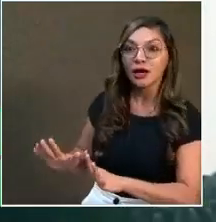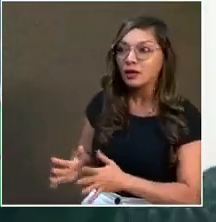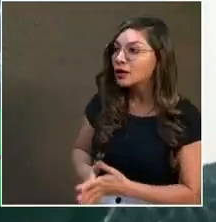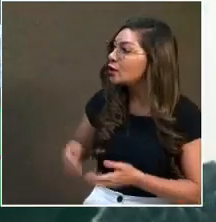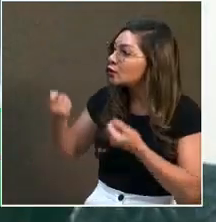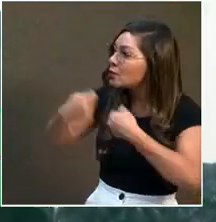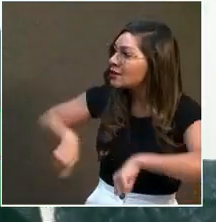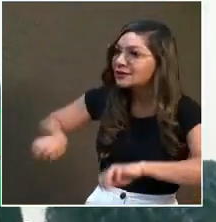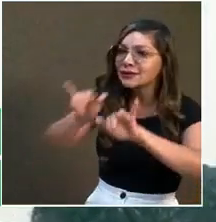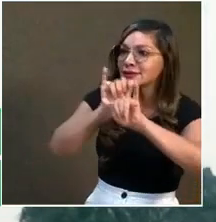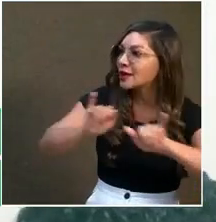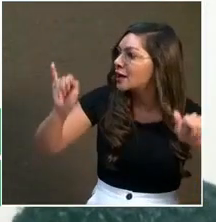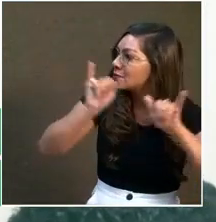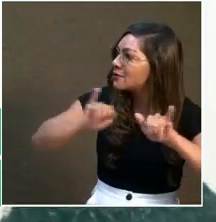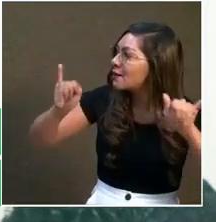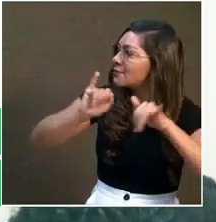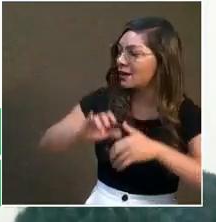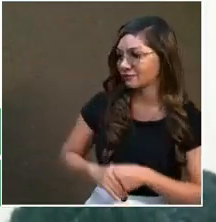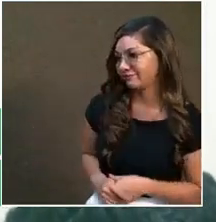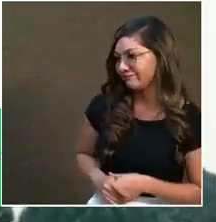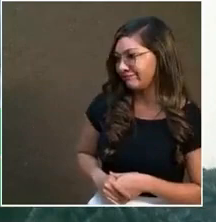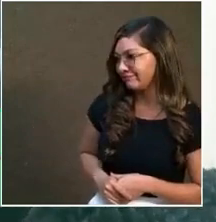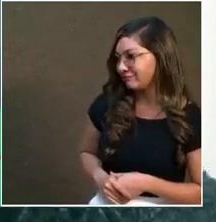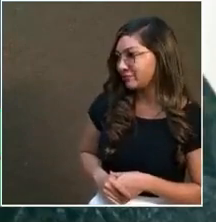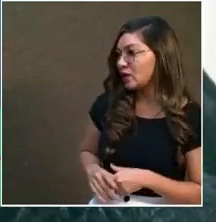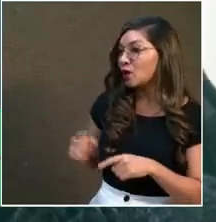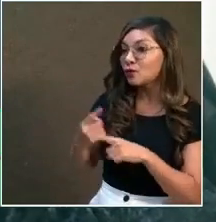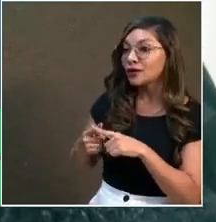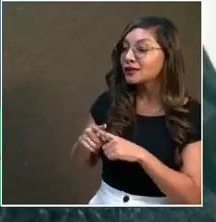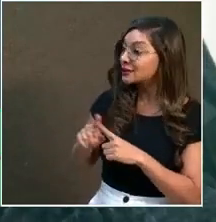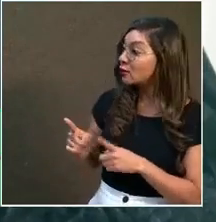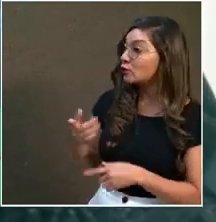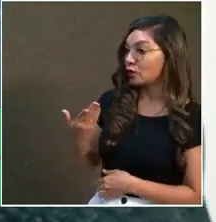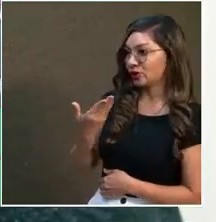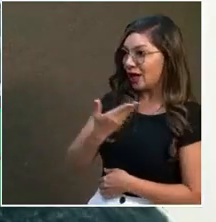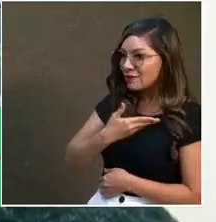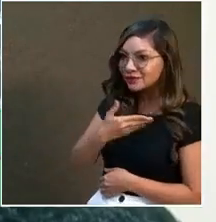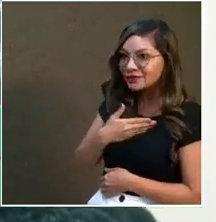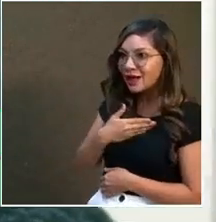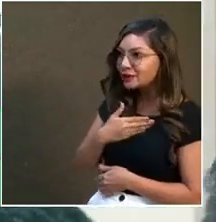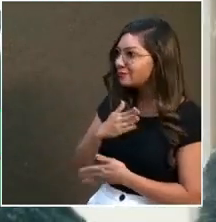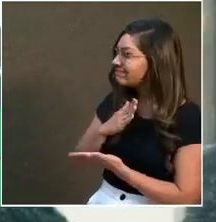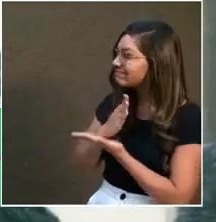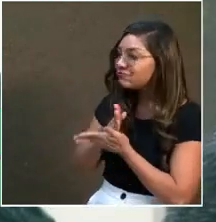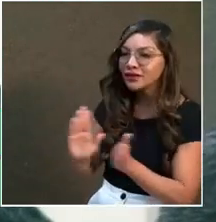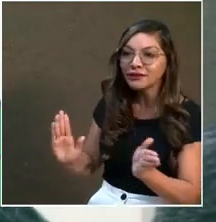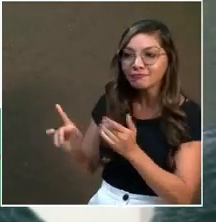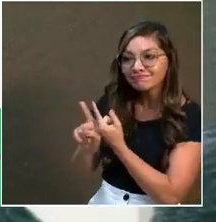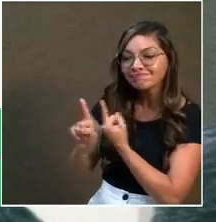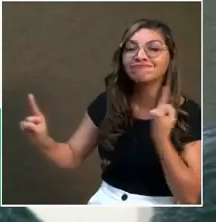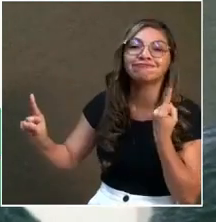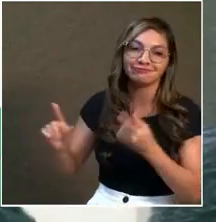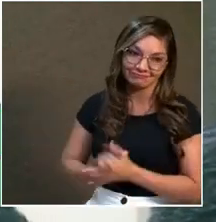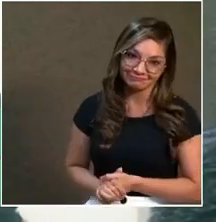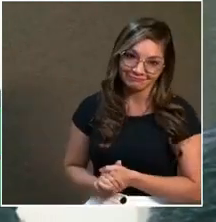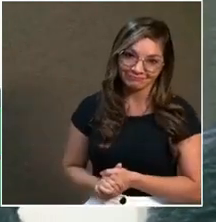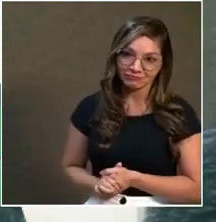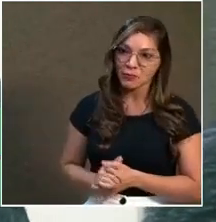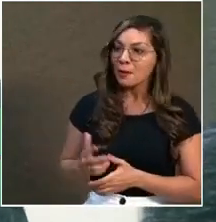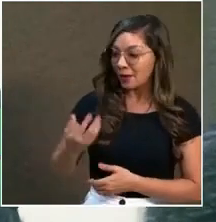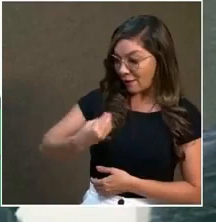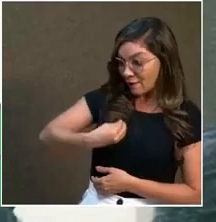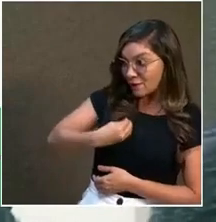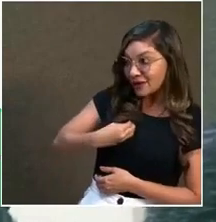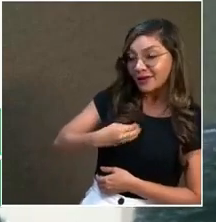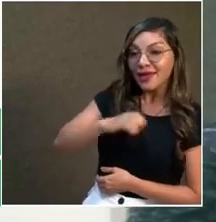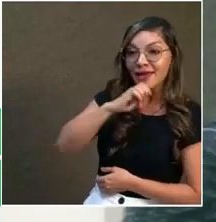para outras pessoas, porque senão ele perderia, inclusive, a amizade dela. E com razão, porque iria expor ela. Por